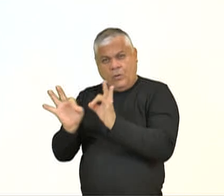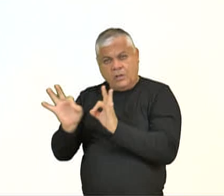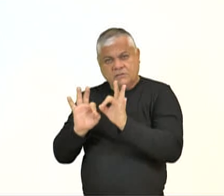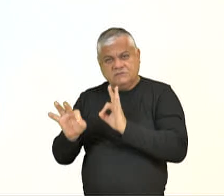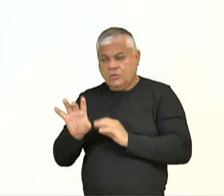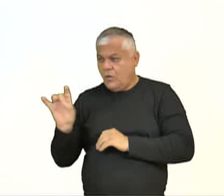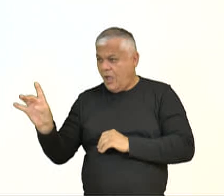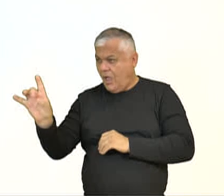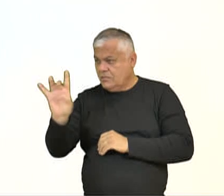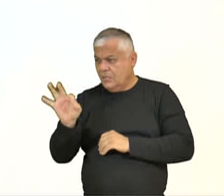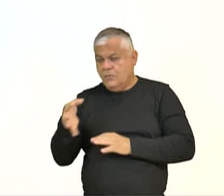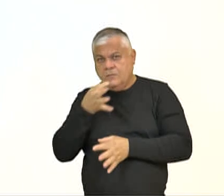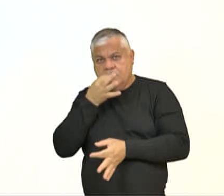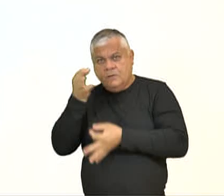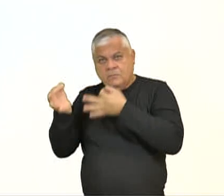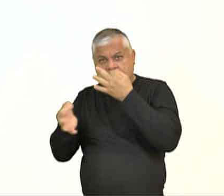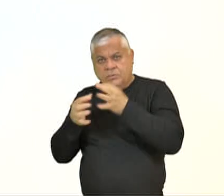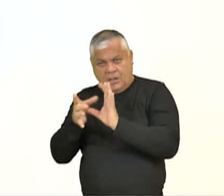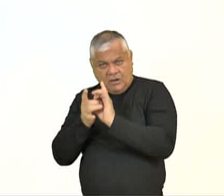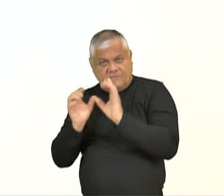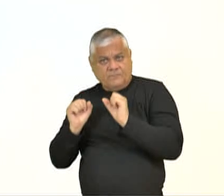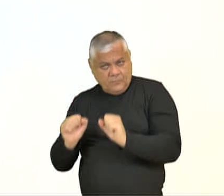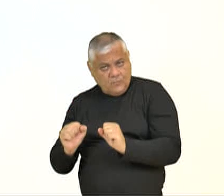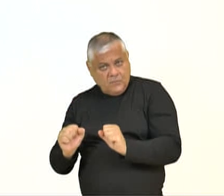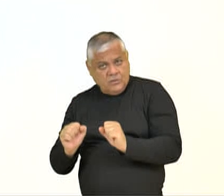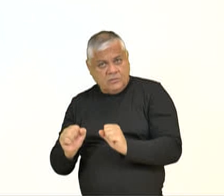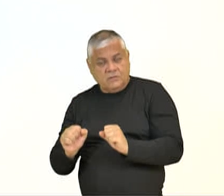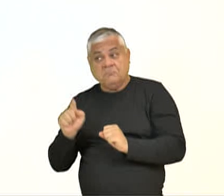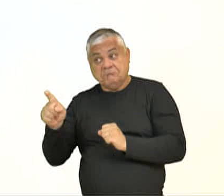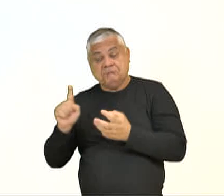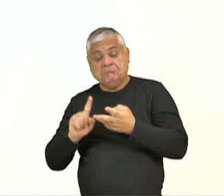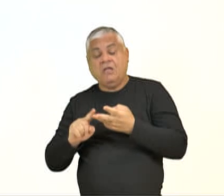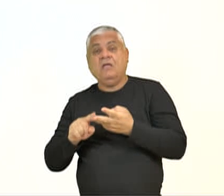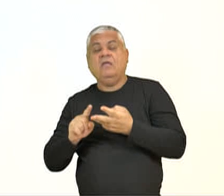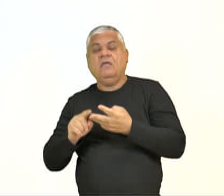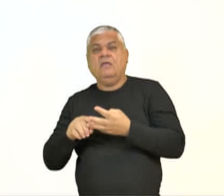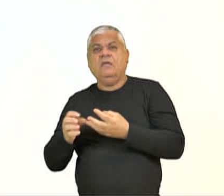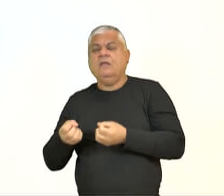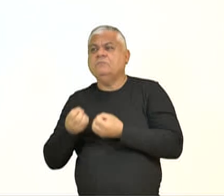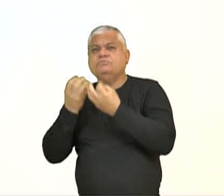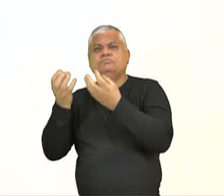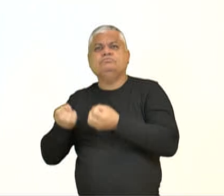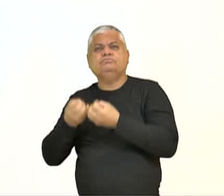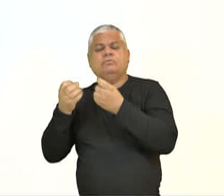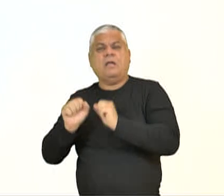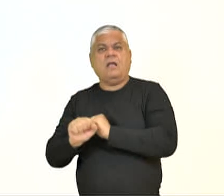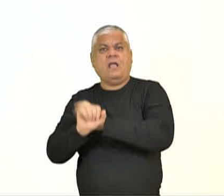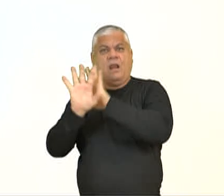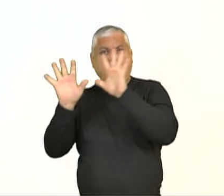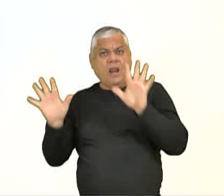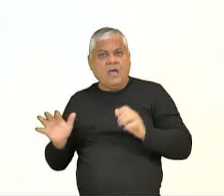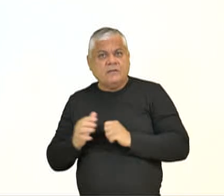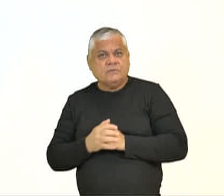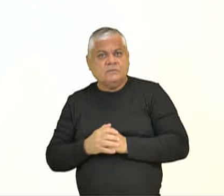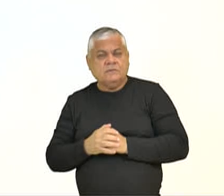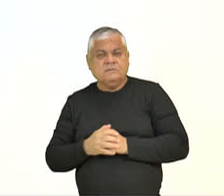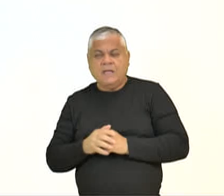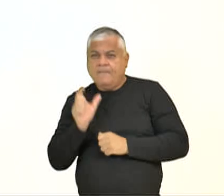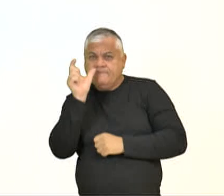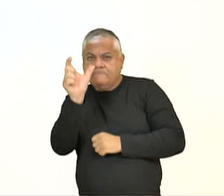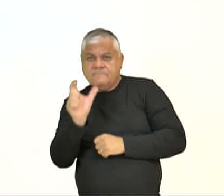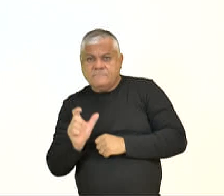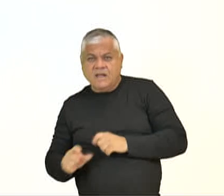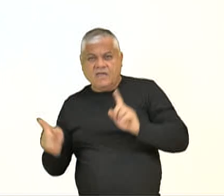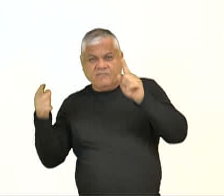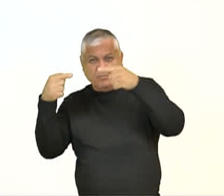falas de cada participante? Os argumentos foram expostos de forma clara e objetiva e a linguagem empregada foi